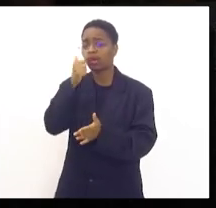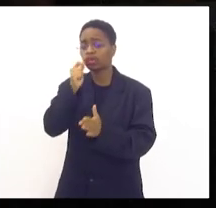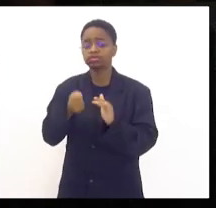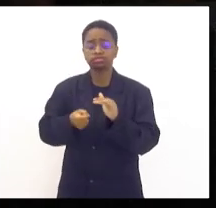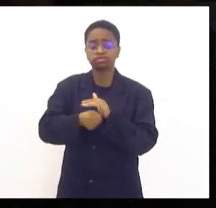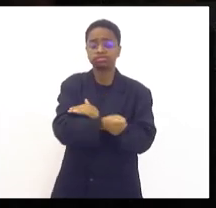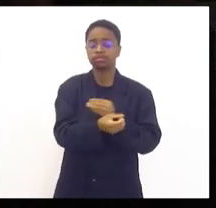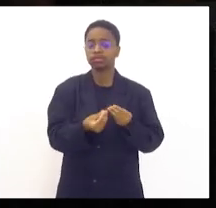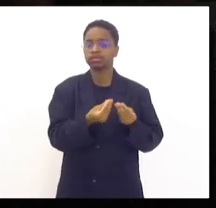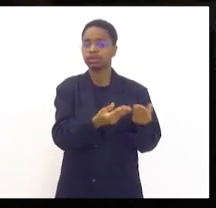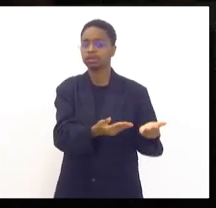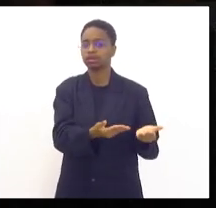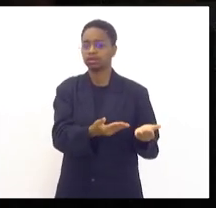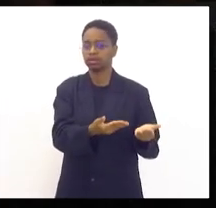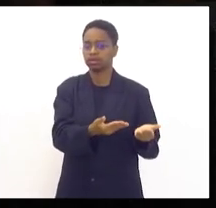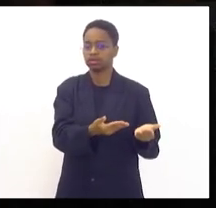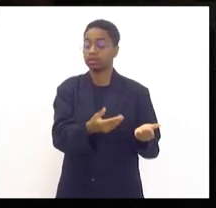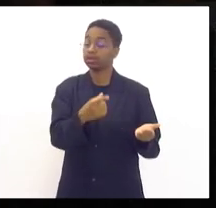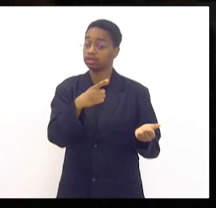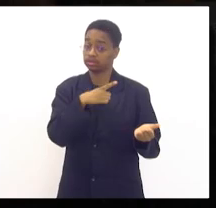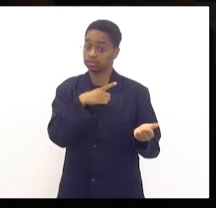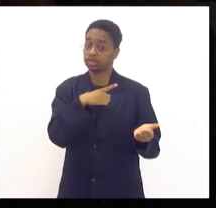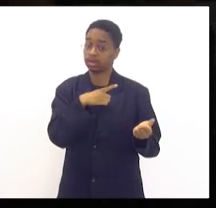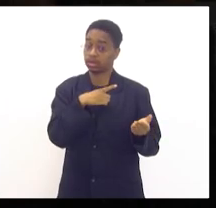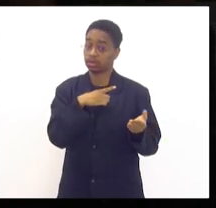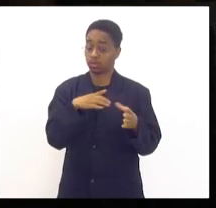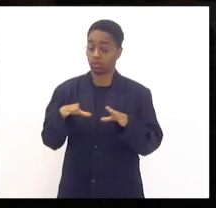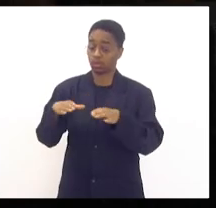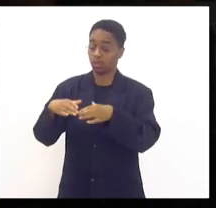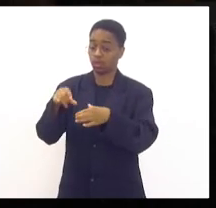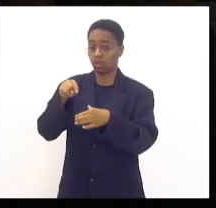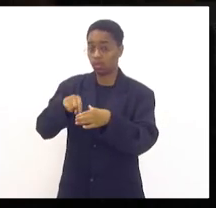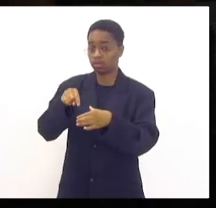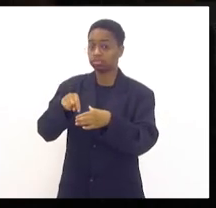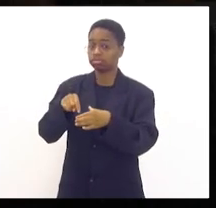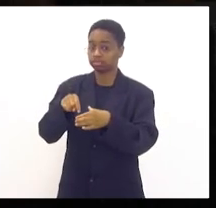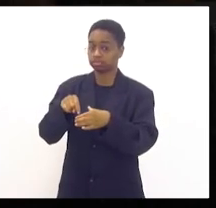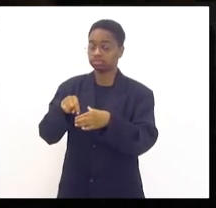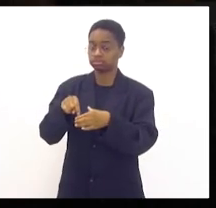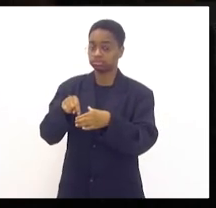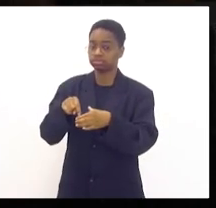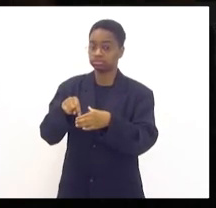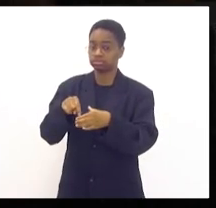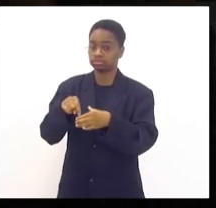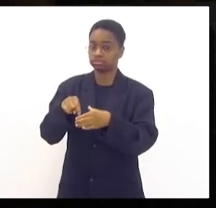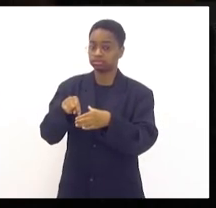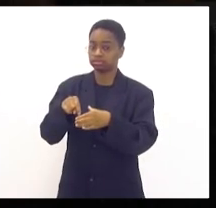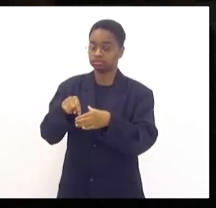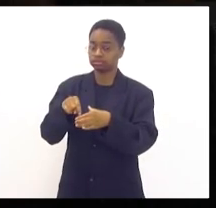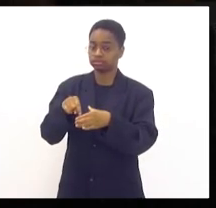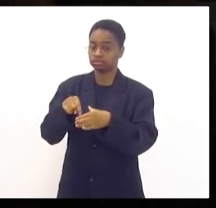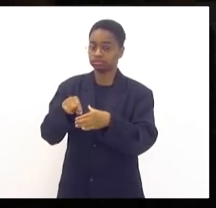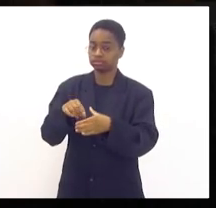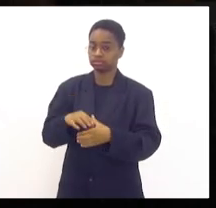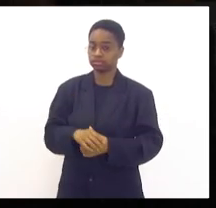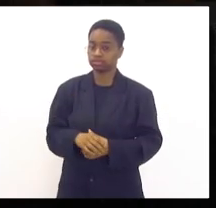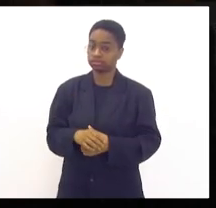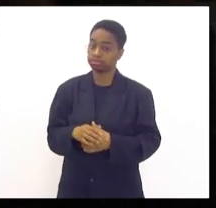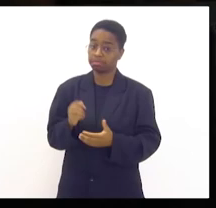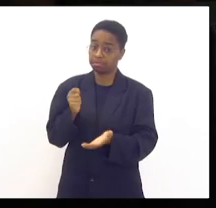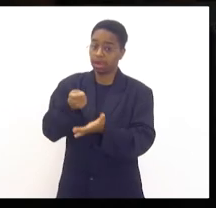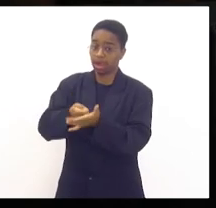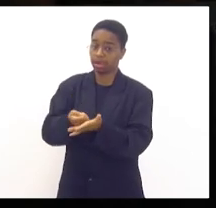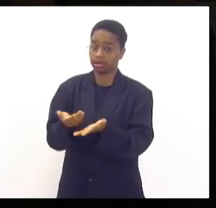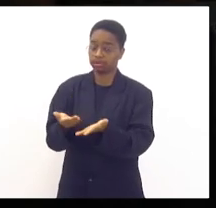tem alguma cabeça coroada, ou algumas cabeças coroadas, que bancam